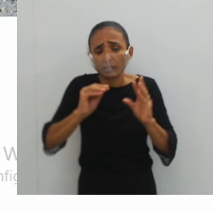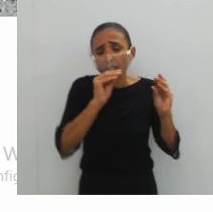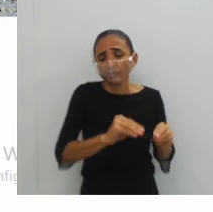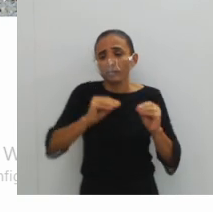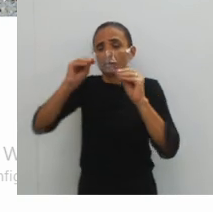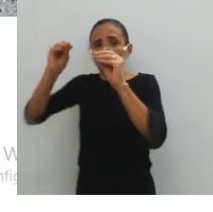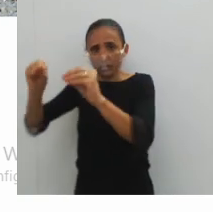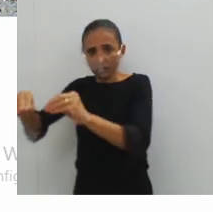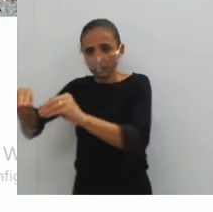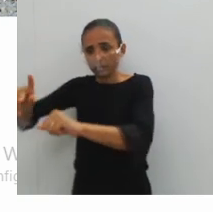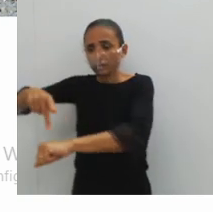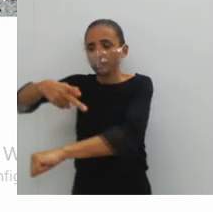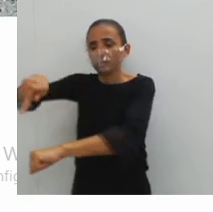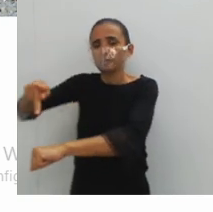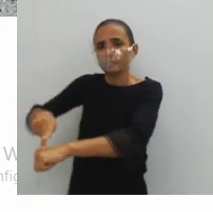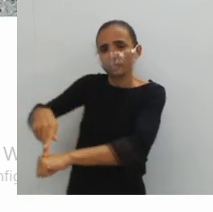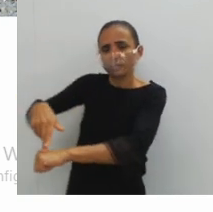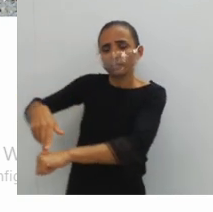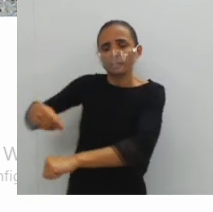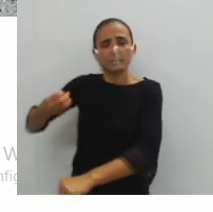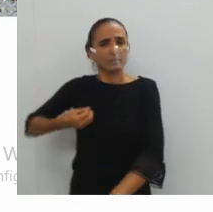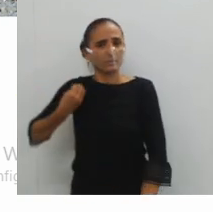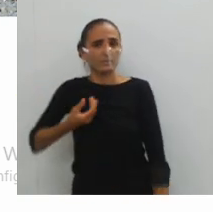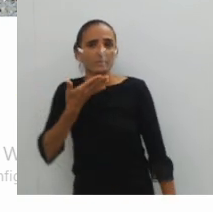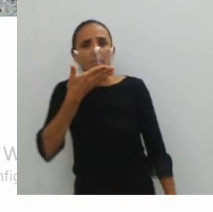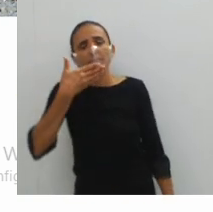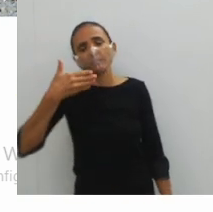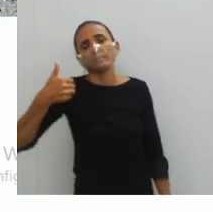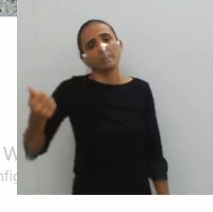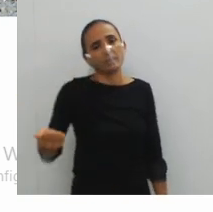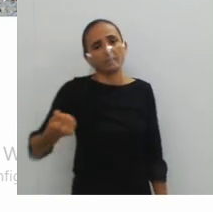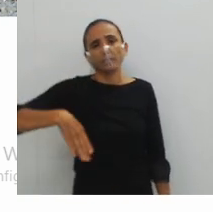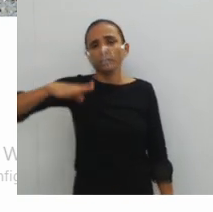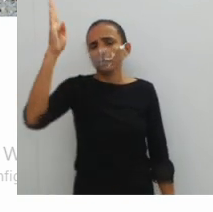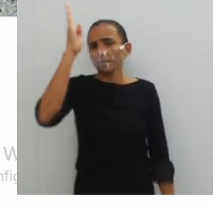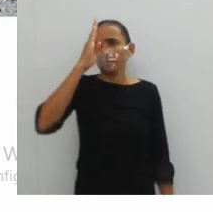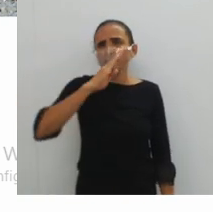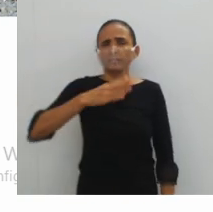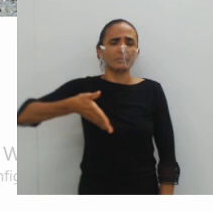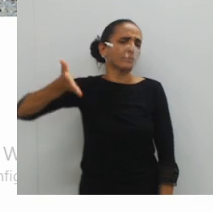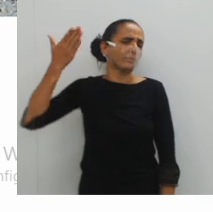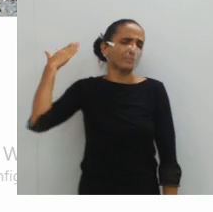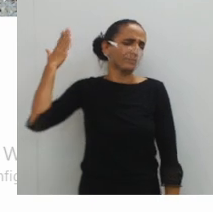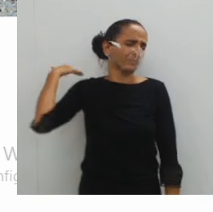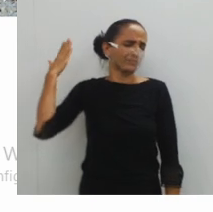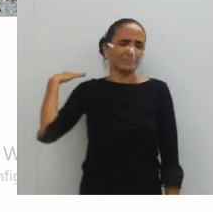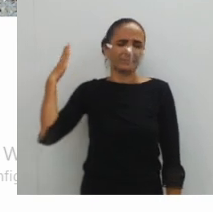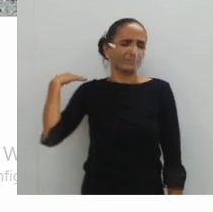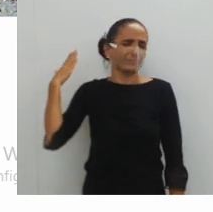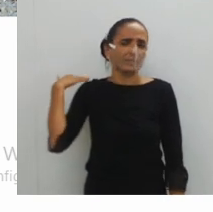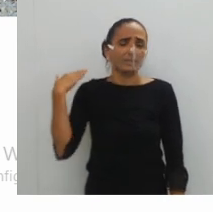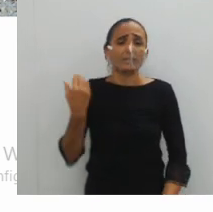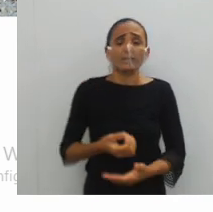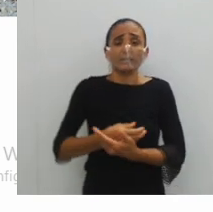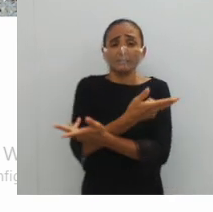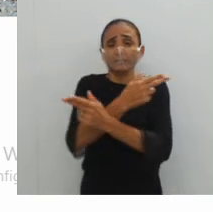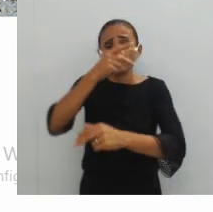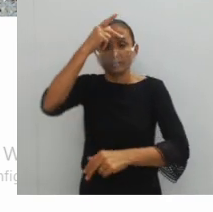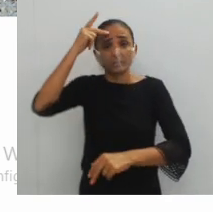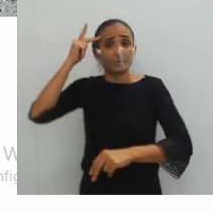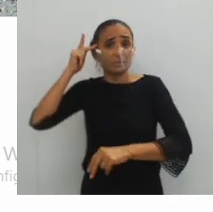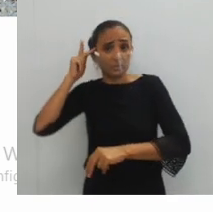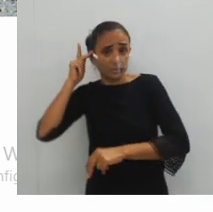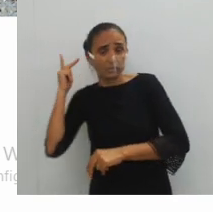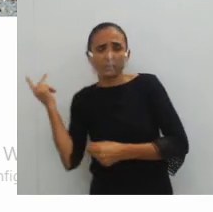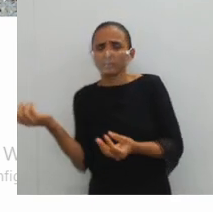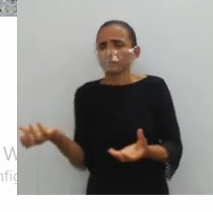que podem oferecer uma qualidade de vida melhor. Então, por exemplo, o Brasil, há muitos anos atrás, décadas atrás, muitas pessoas migravam, tinham